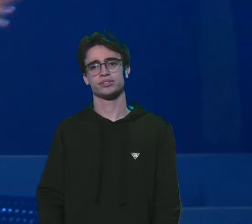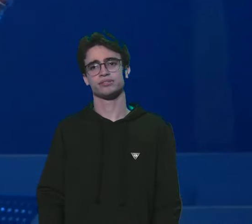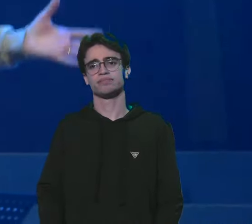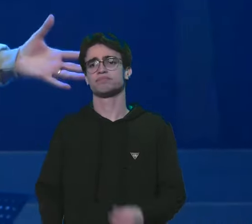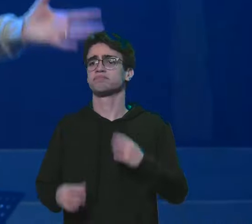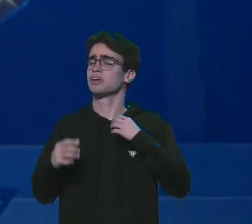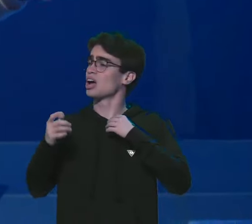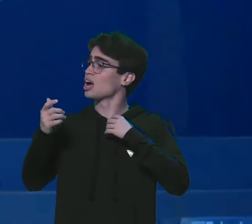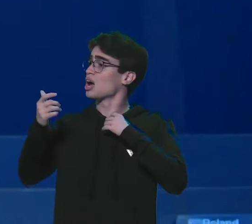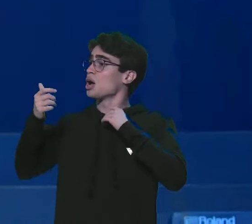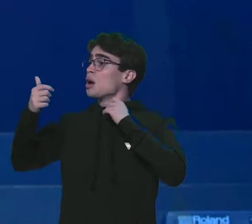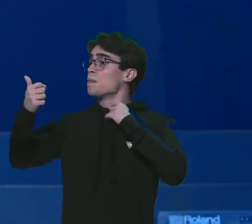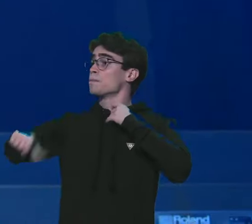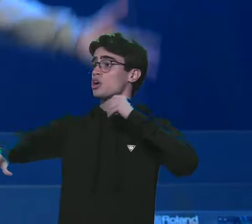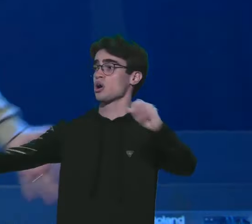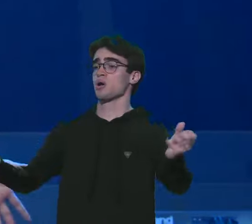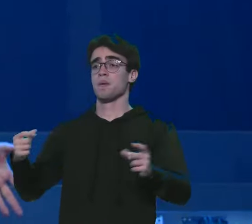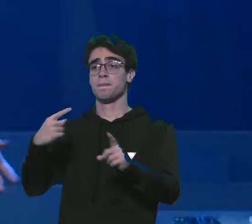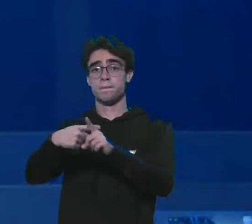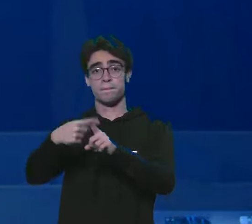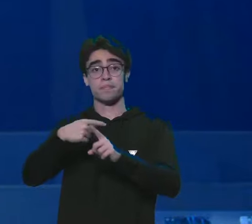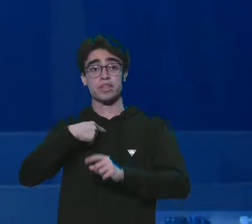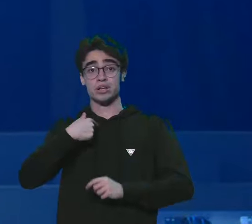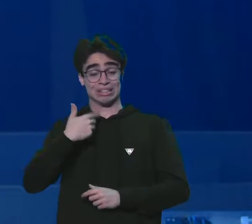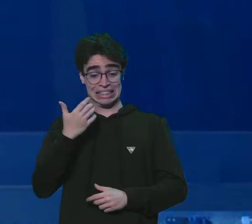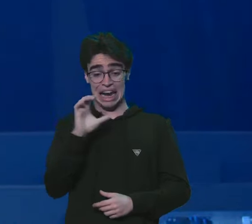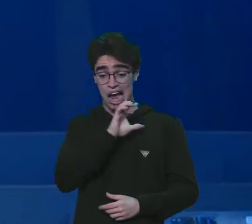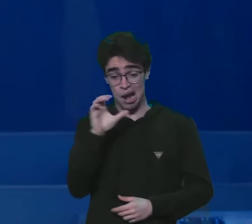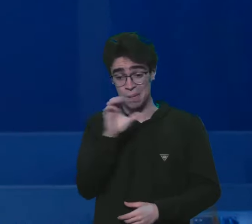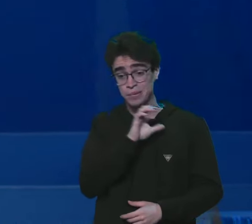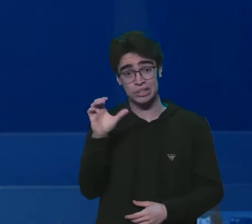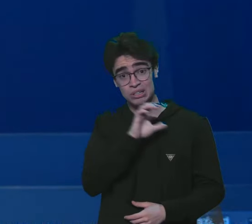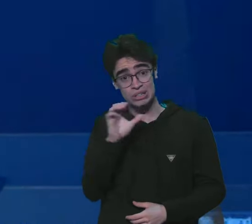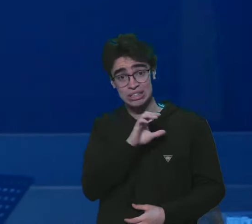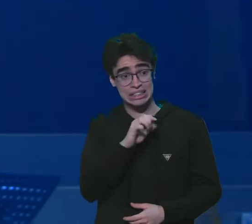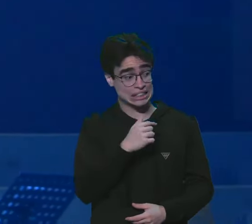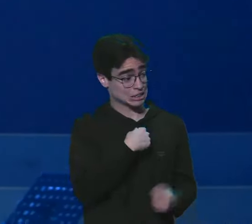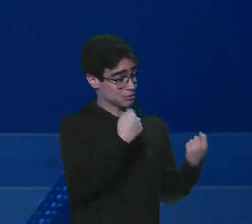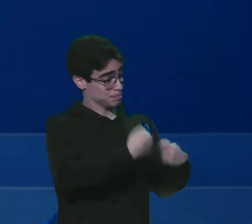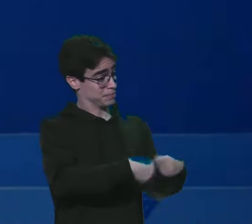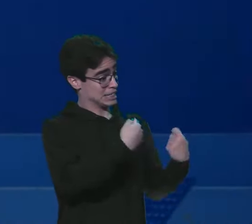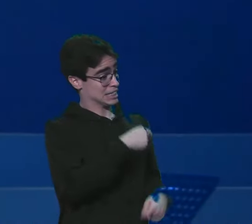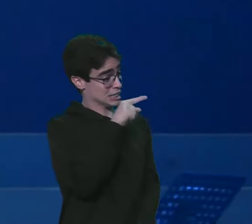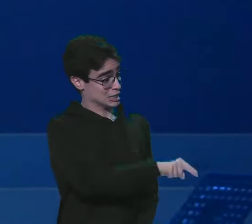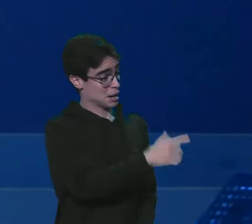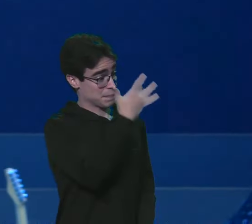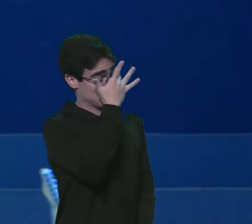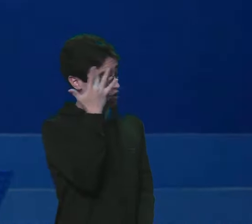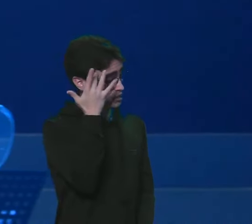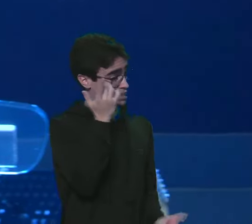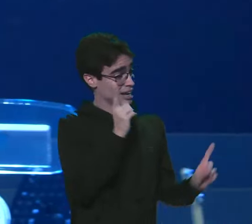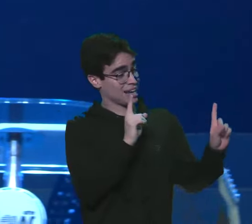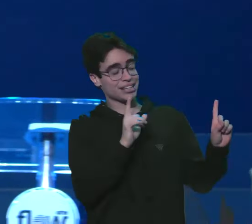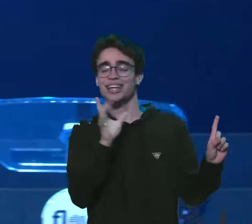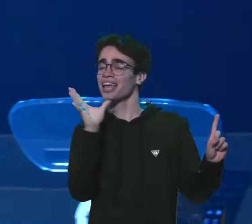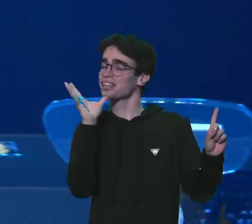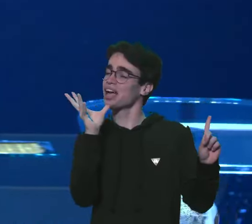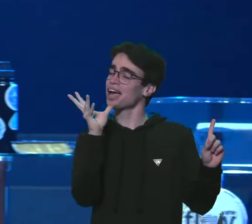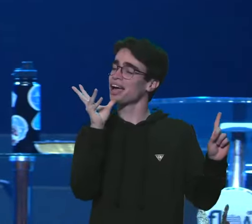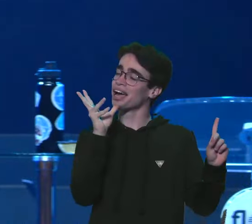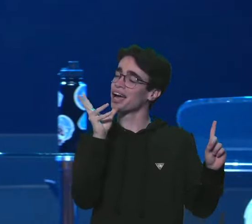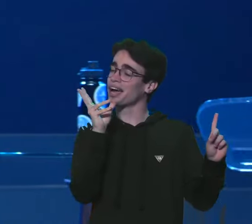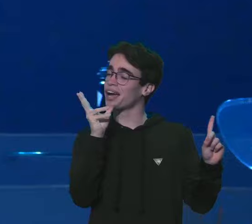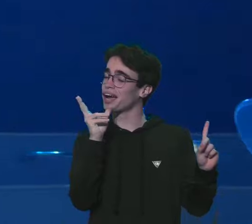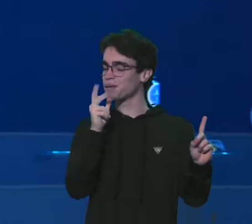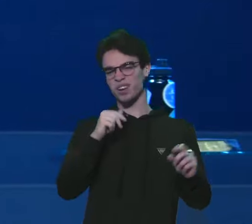Não tem nada pior do que quando a gente está com pressa e está dependendo de uma pessoa e a pessoa demora para te ajudar, é ou